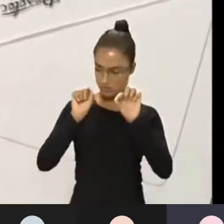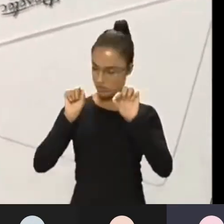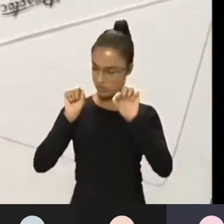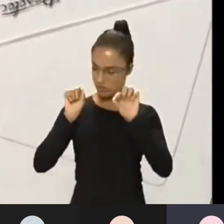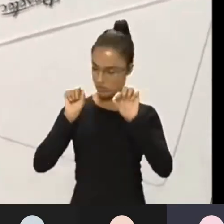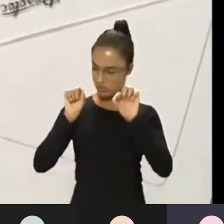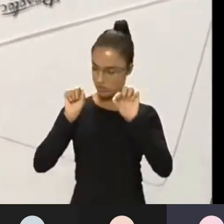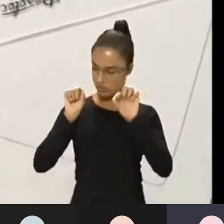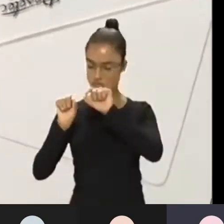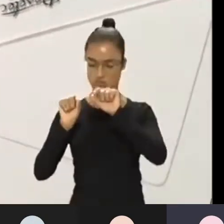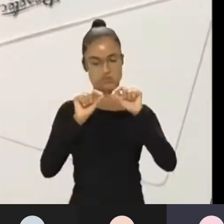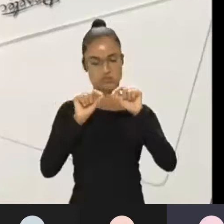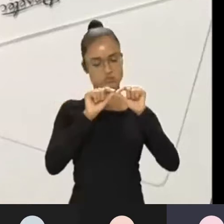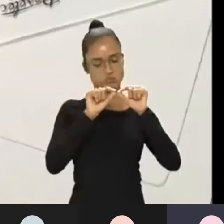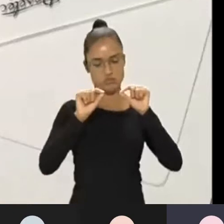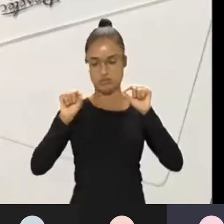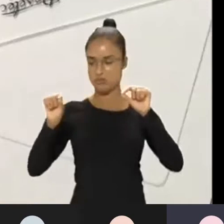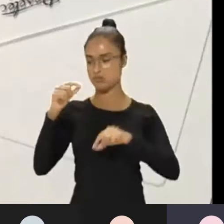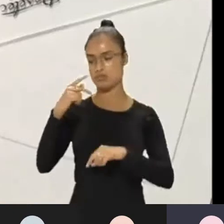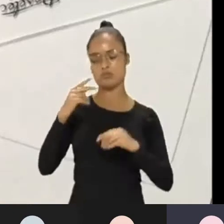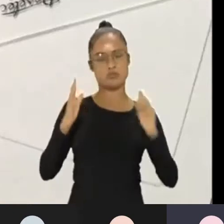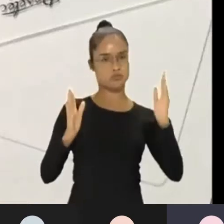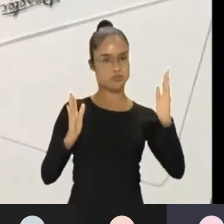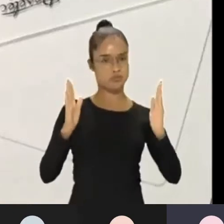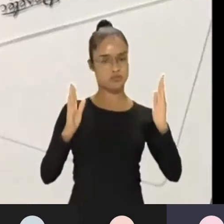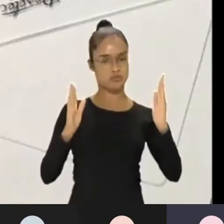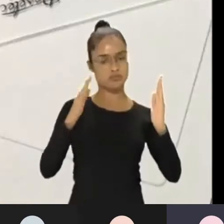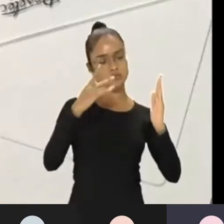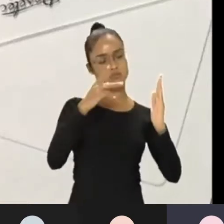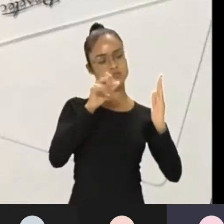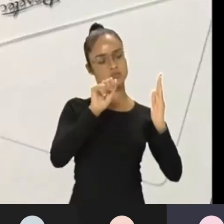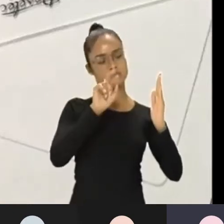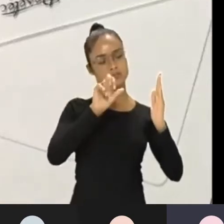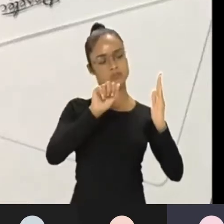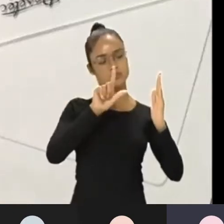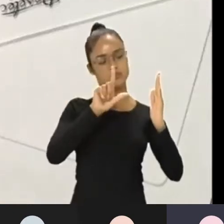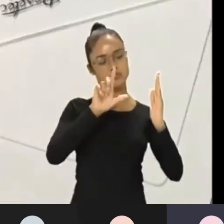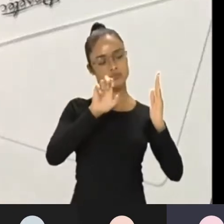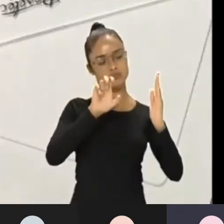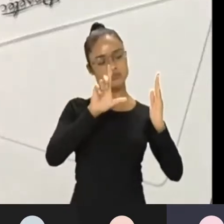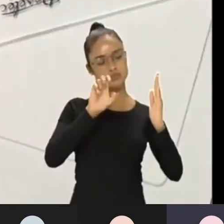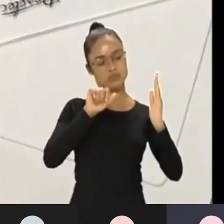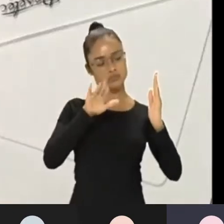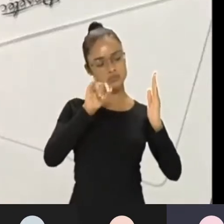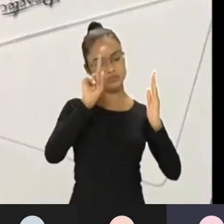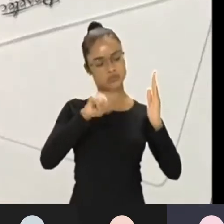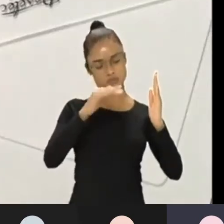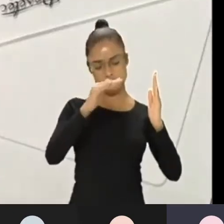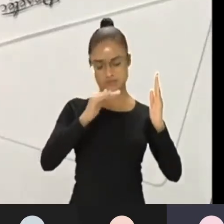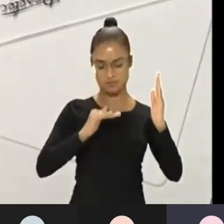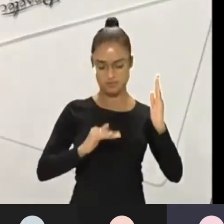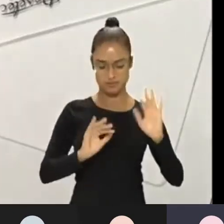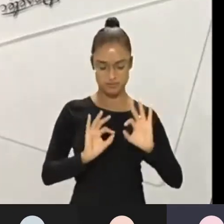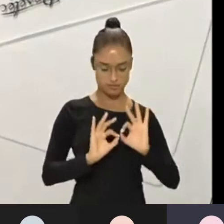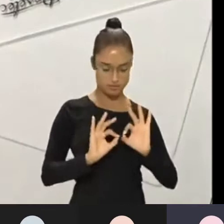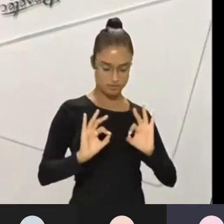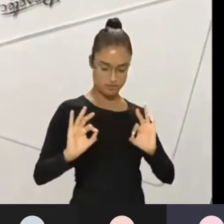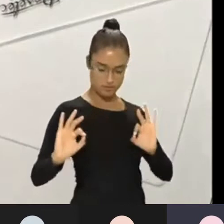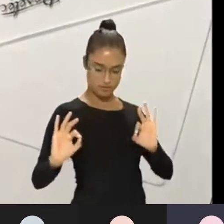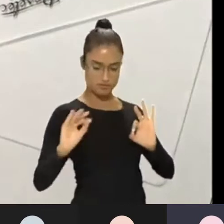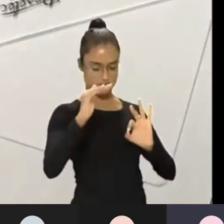Porque o esquadro mantém um paralelismo. Da linha de baixo com a linha do esquadro fica paralelo. Aí eu também poderia ter